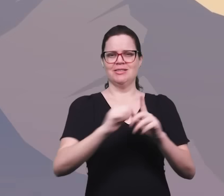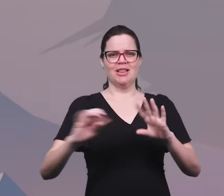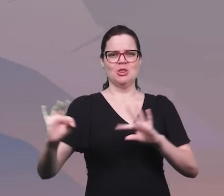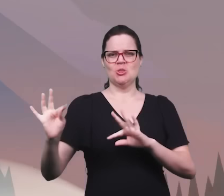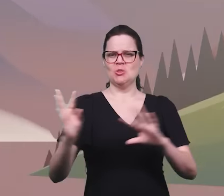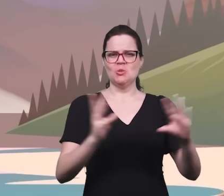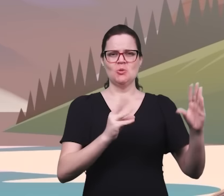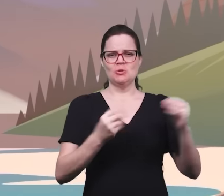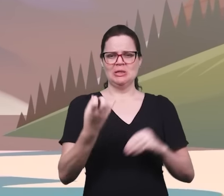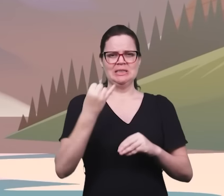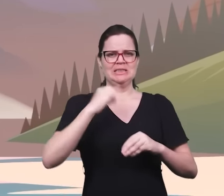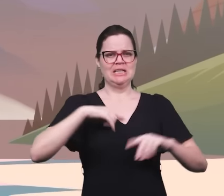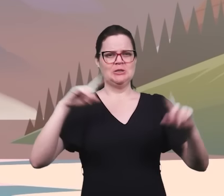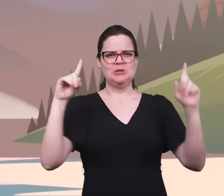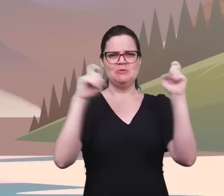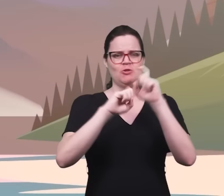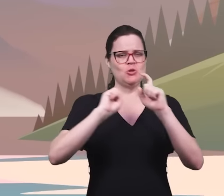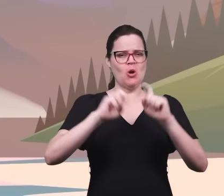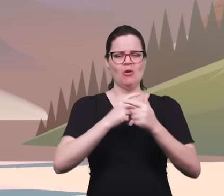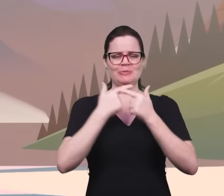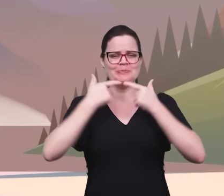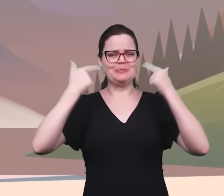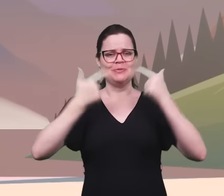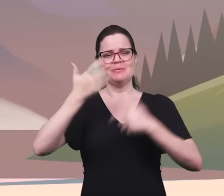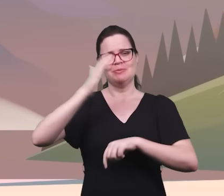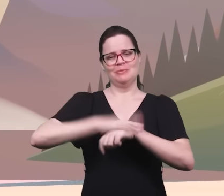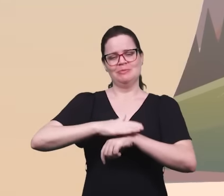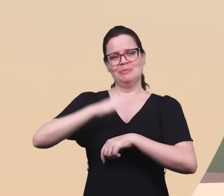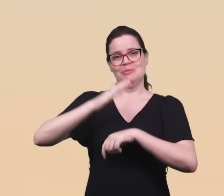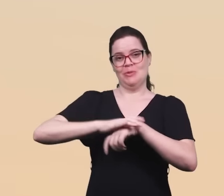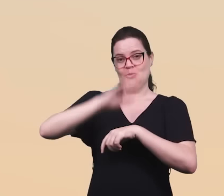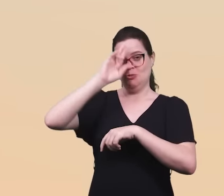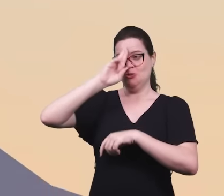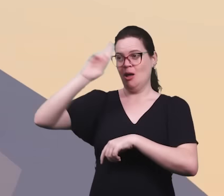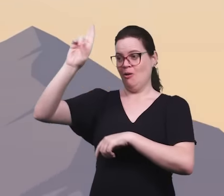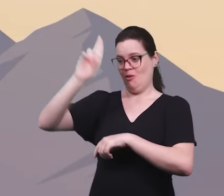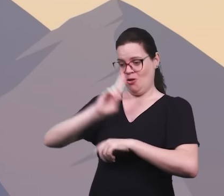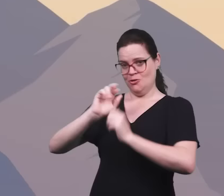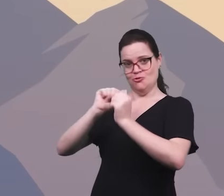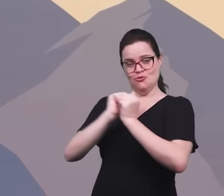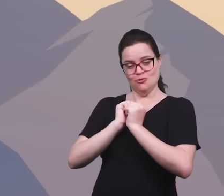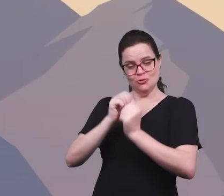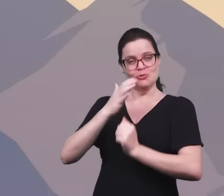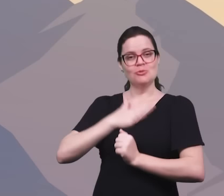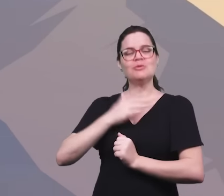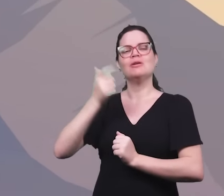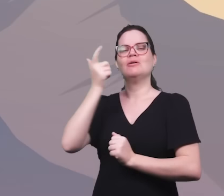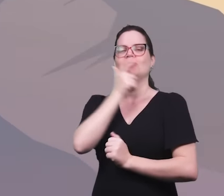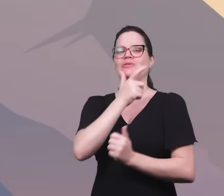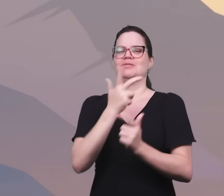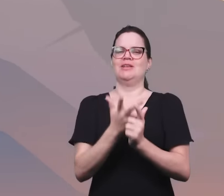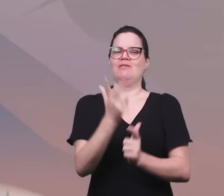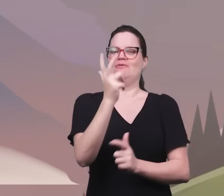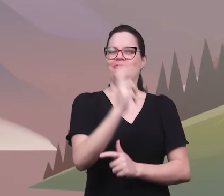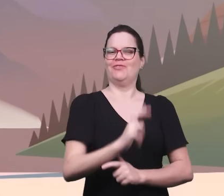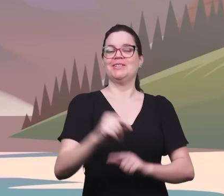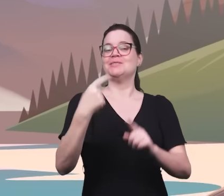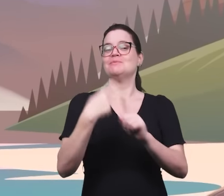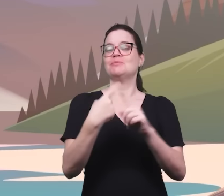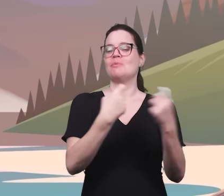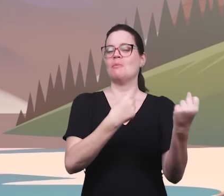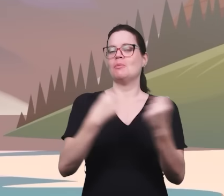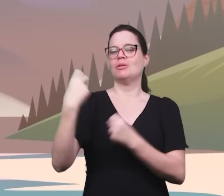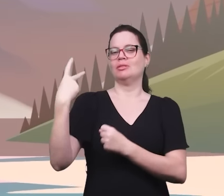Eu cruzo montanhas e mares. Eu cruzo montanhas